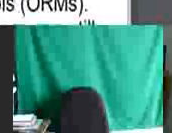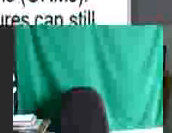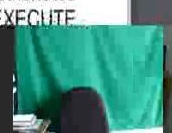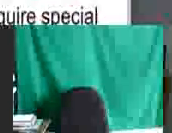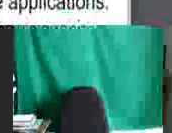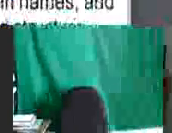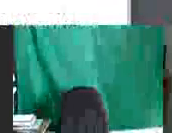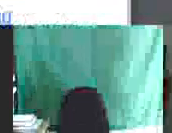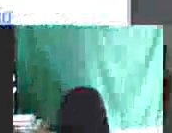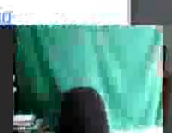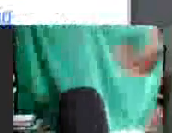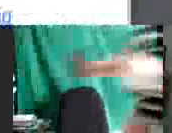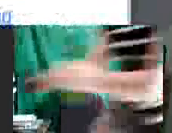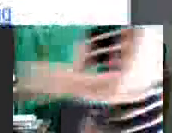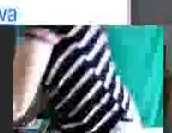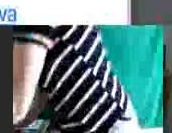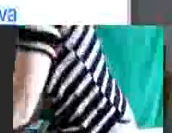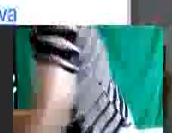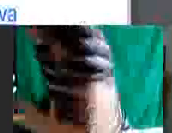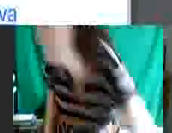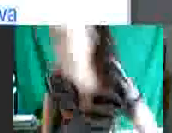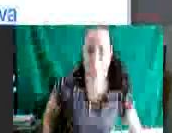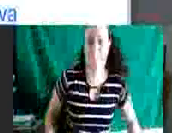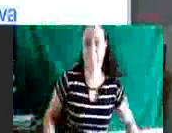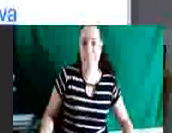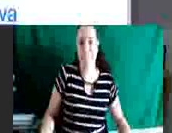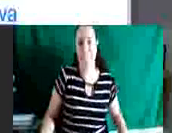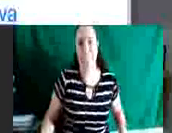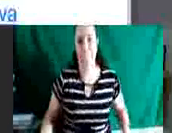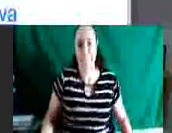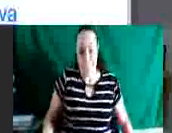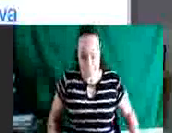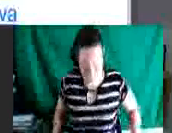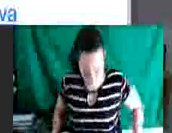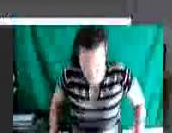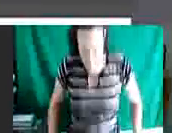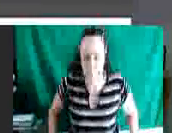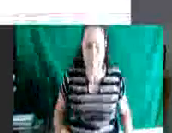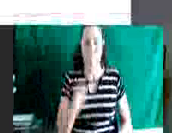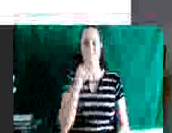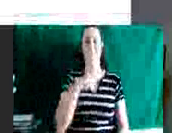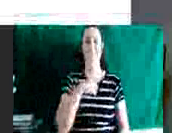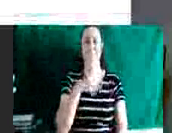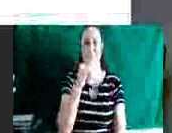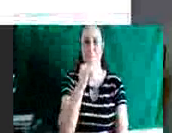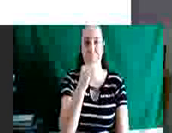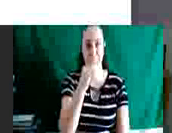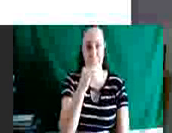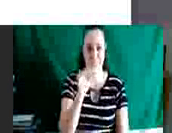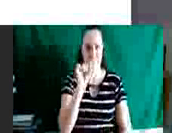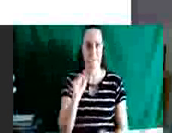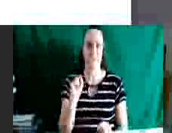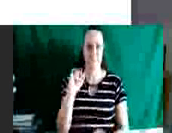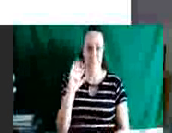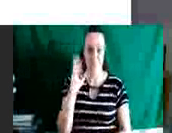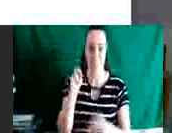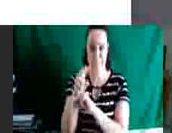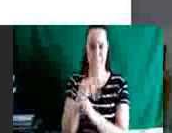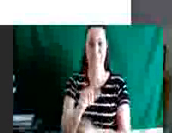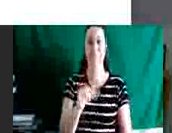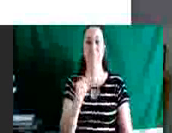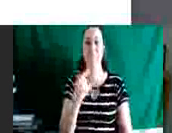Sim. Sim. Um apóstrofe, abre aspas, duplas, mais, põe esse comando aqui, request.get, parâmetro, entre aspas,